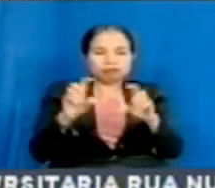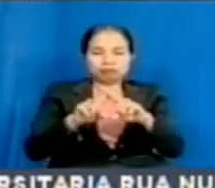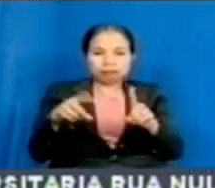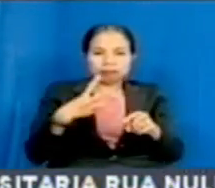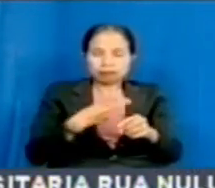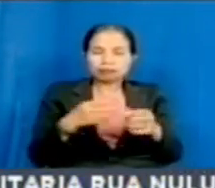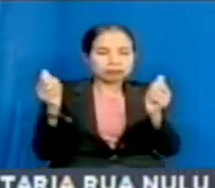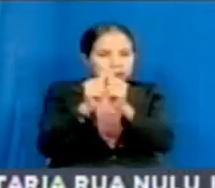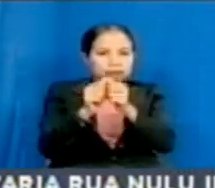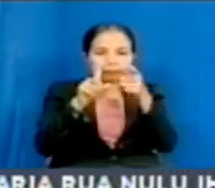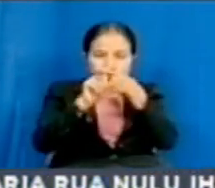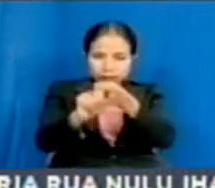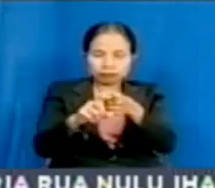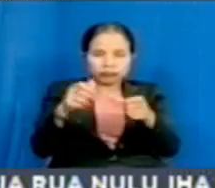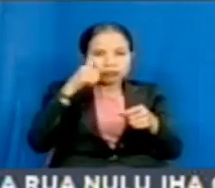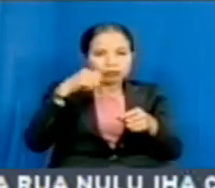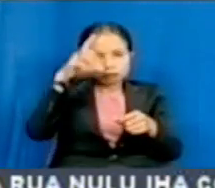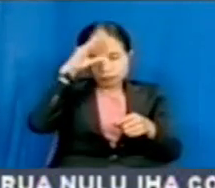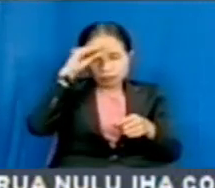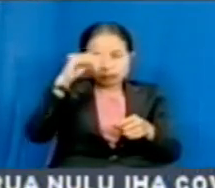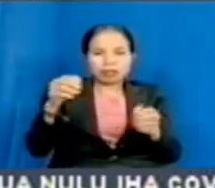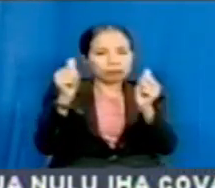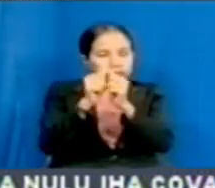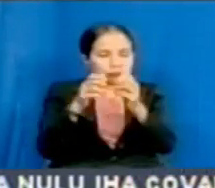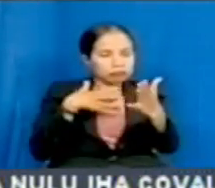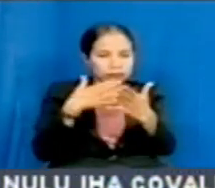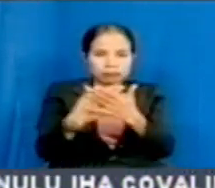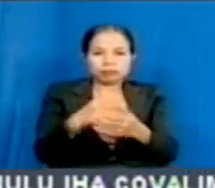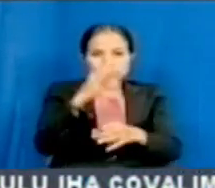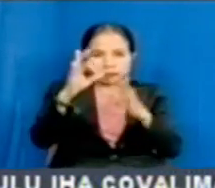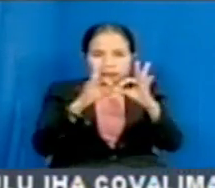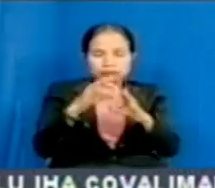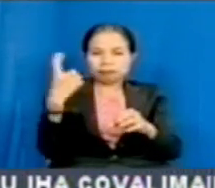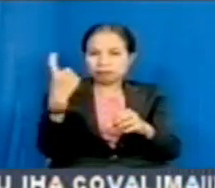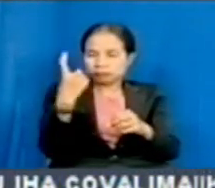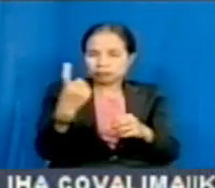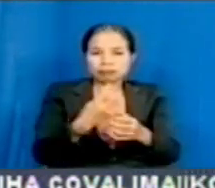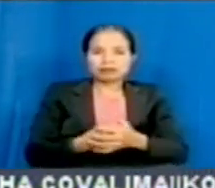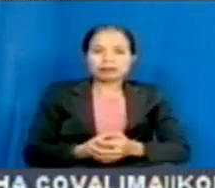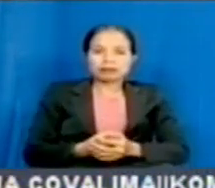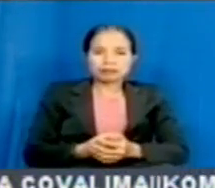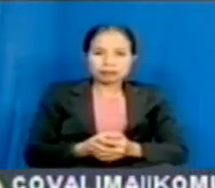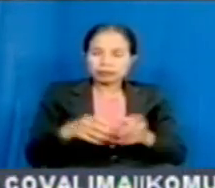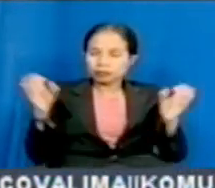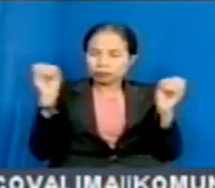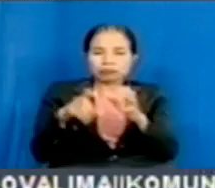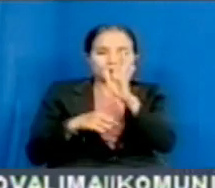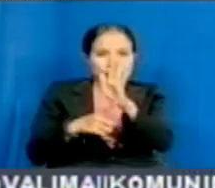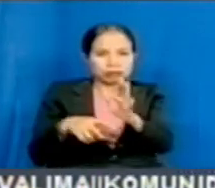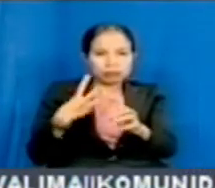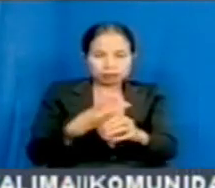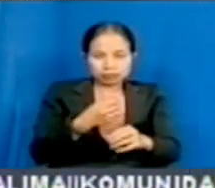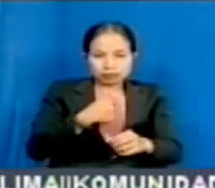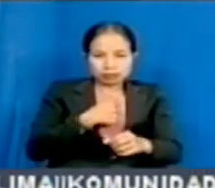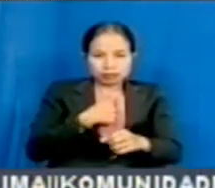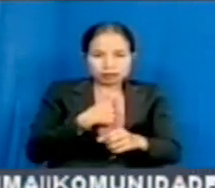nia unidade ne, feto mane ne unidade ke unidade tebes. Ami minha fiar metem va malu dia kata nunca tu ha tudo a minha ha